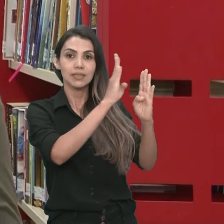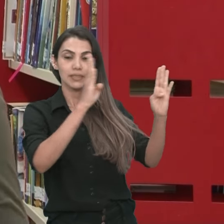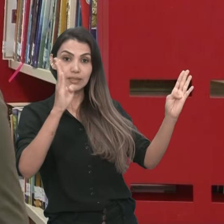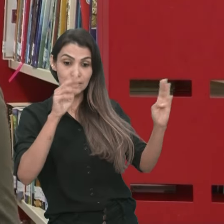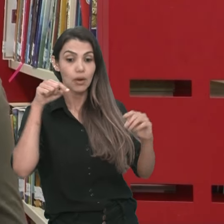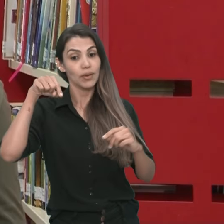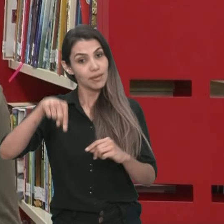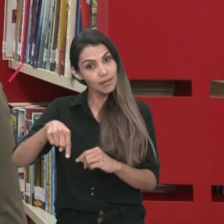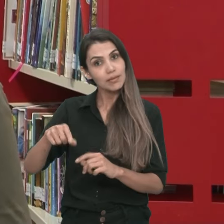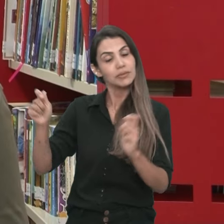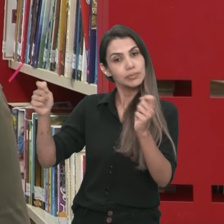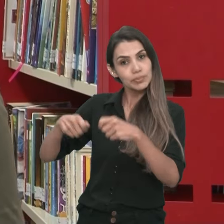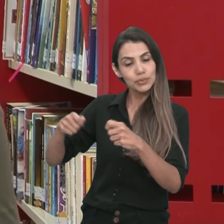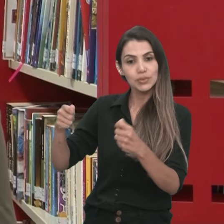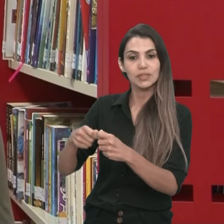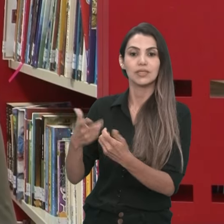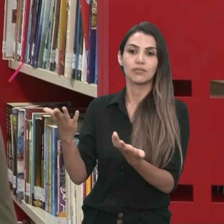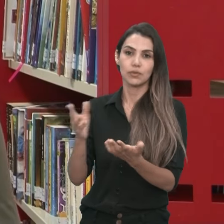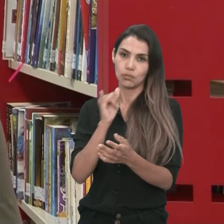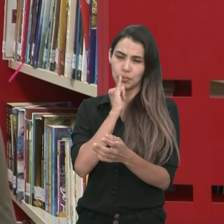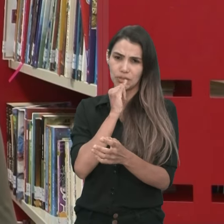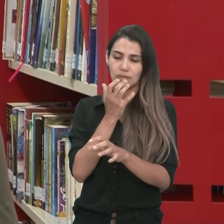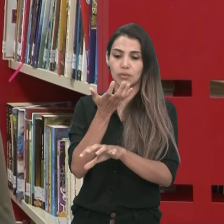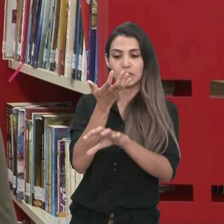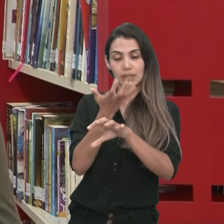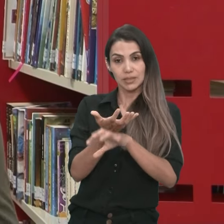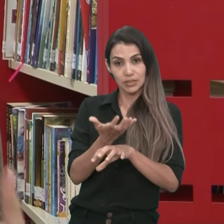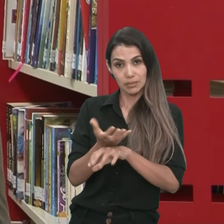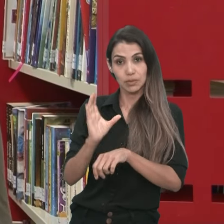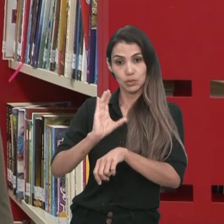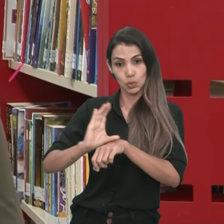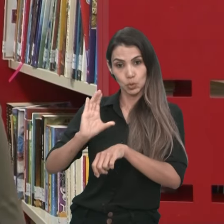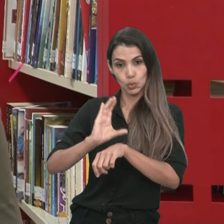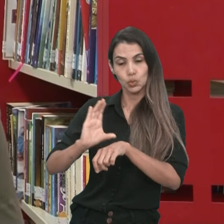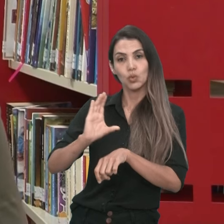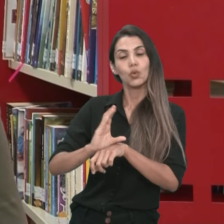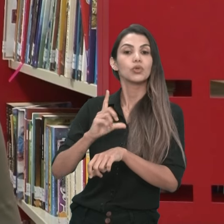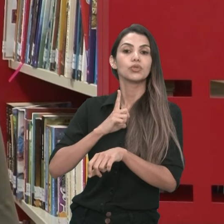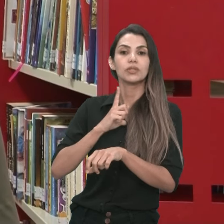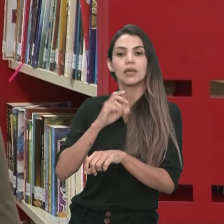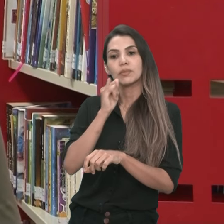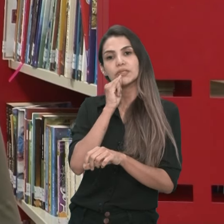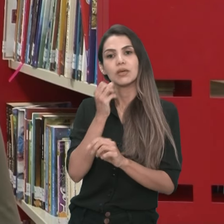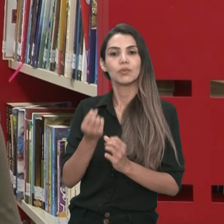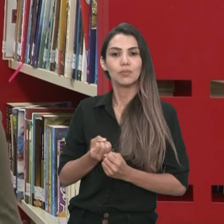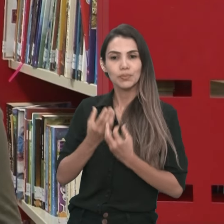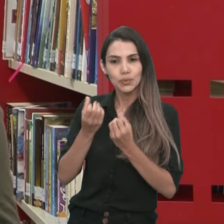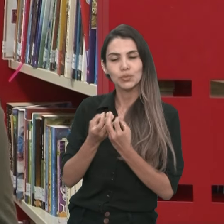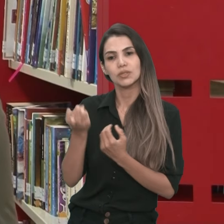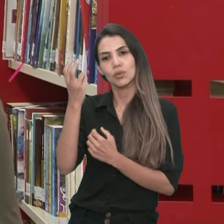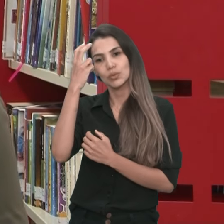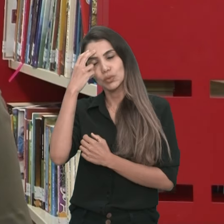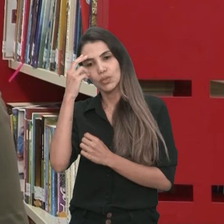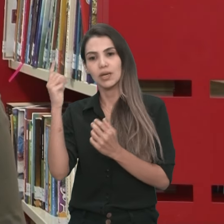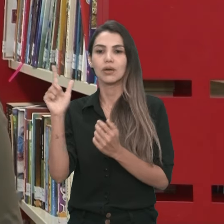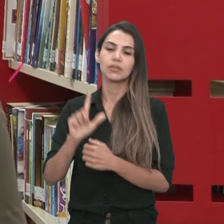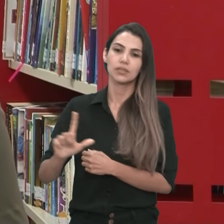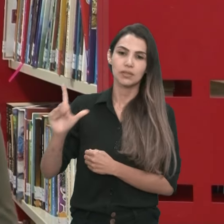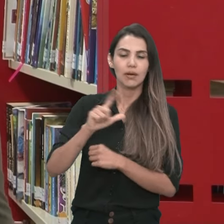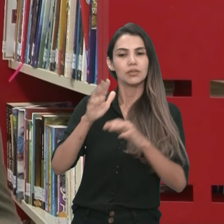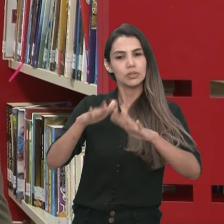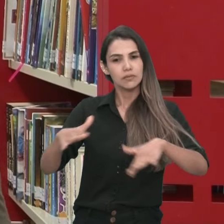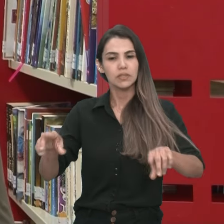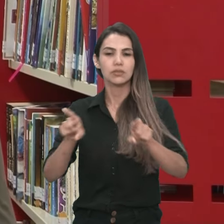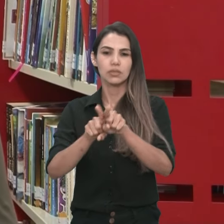uma perspectiva de disciplinas nós temos disciplinas como produção cultural eh da Literatura Infantil pesquisa escolar que nós